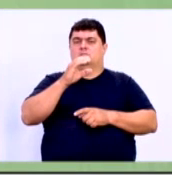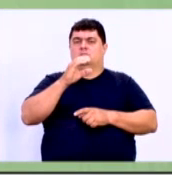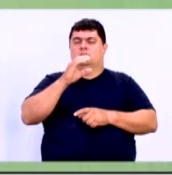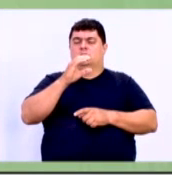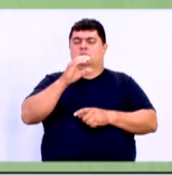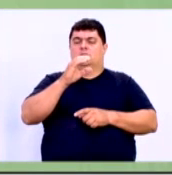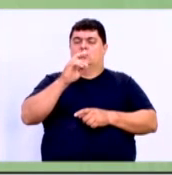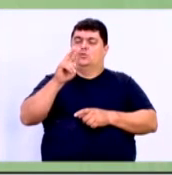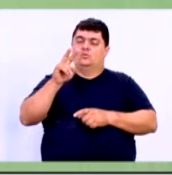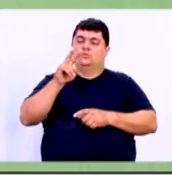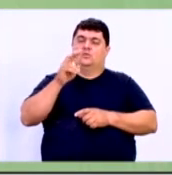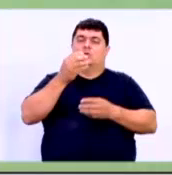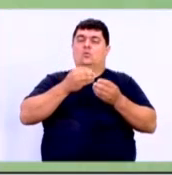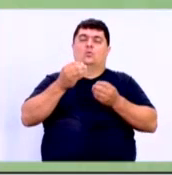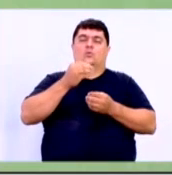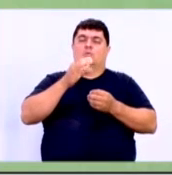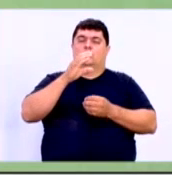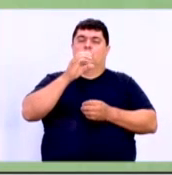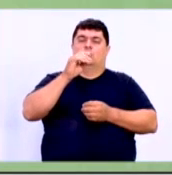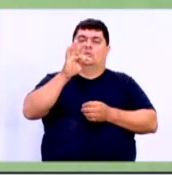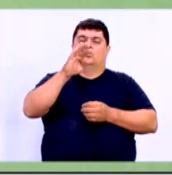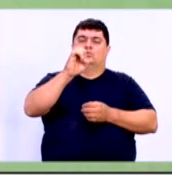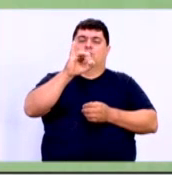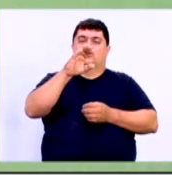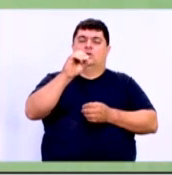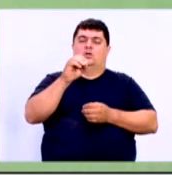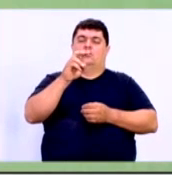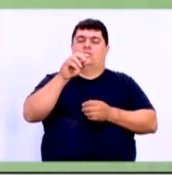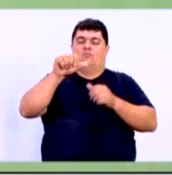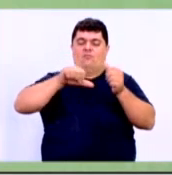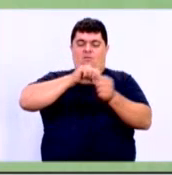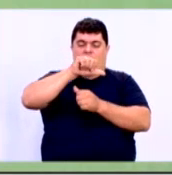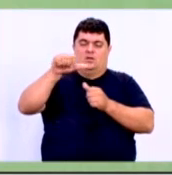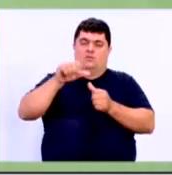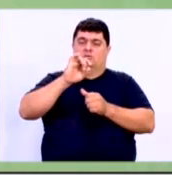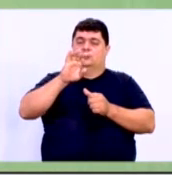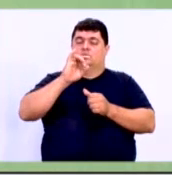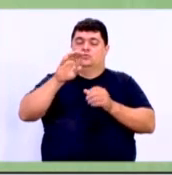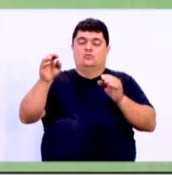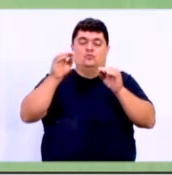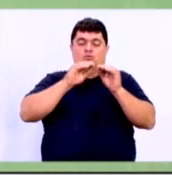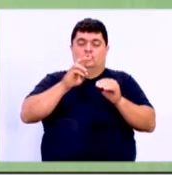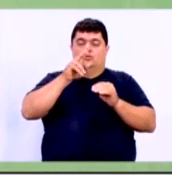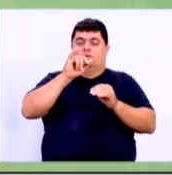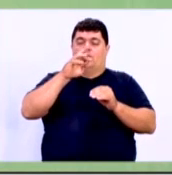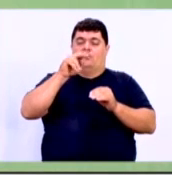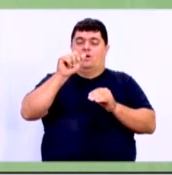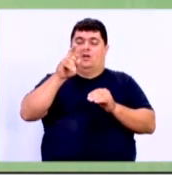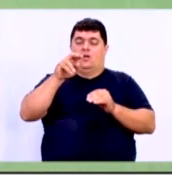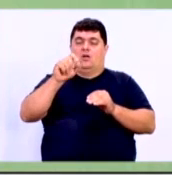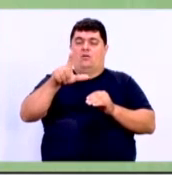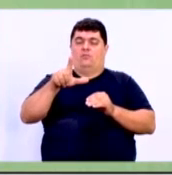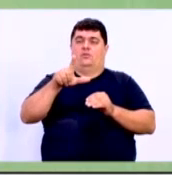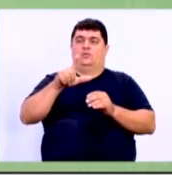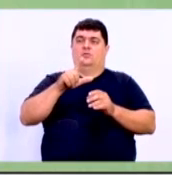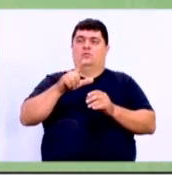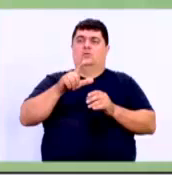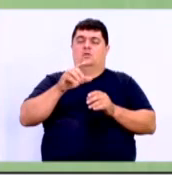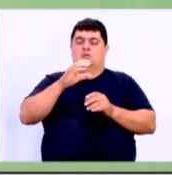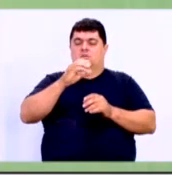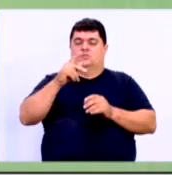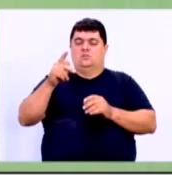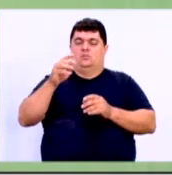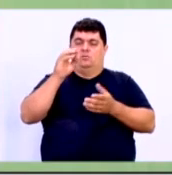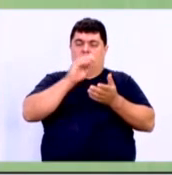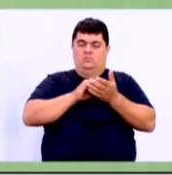custeio variável? Ó, como o próprio nome diz, custeio variável. Só entra custos variáveis. Aonde? No CPP.